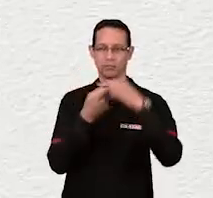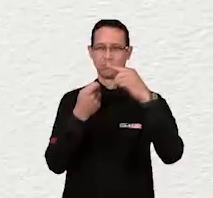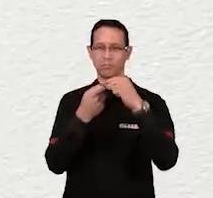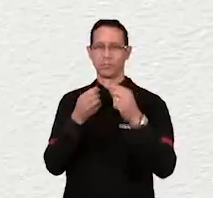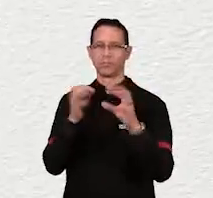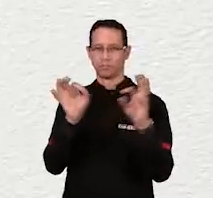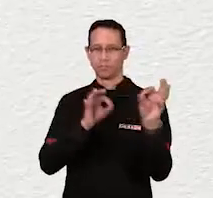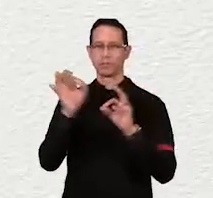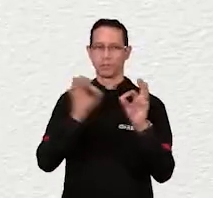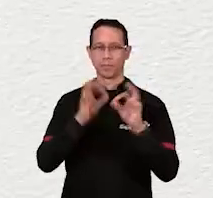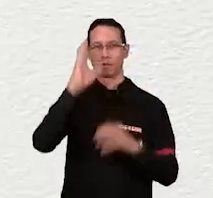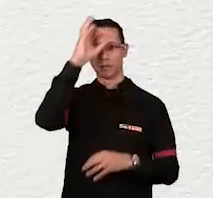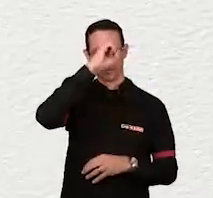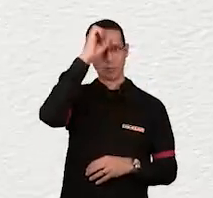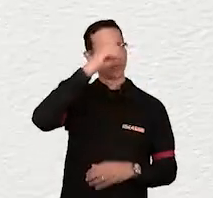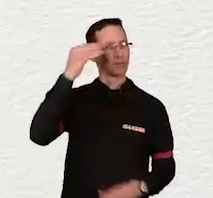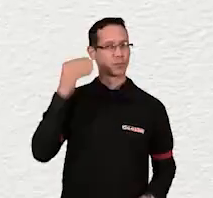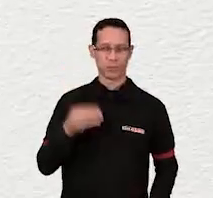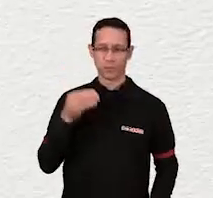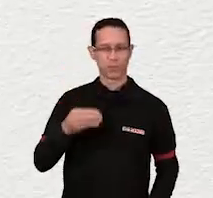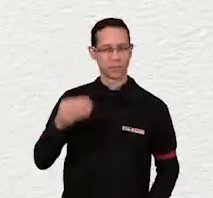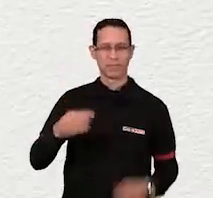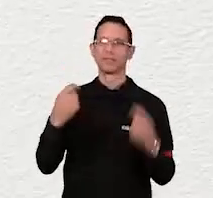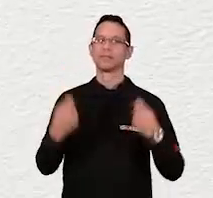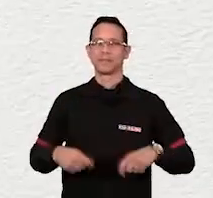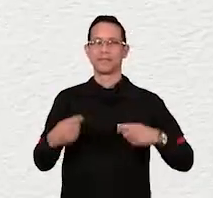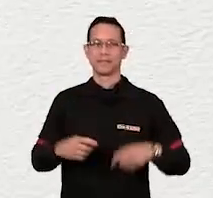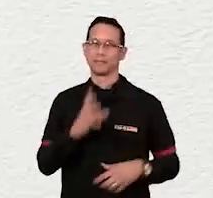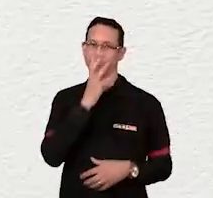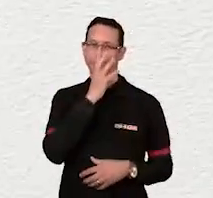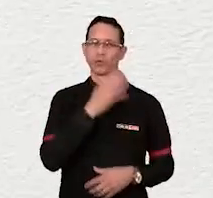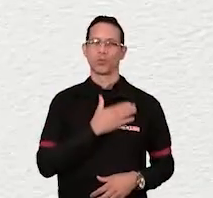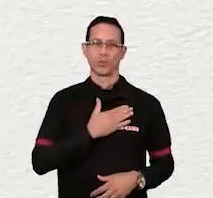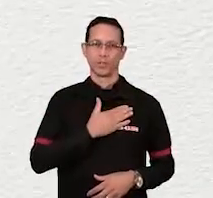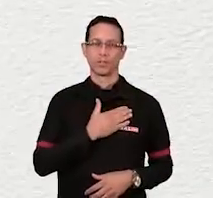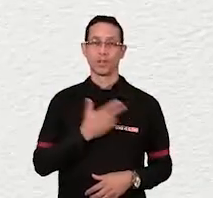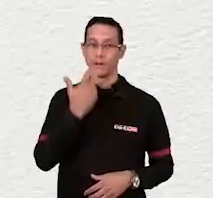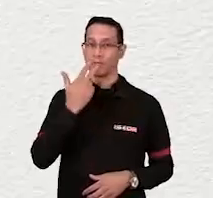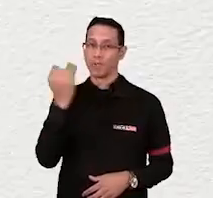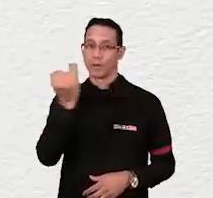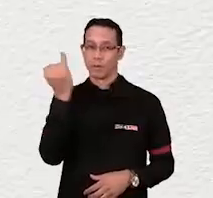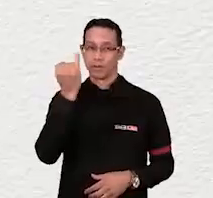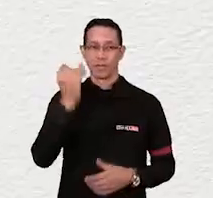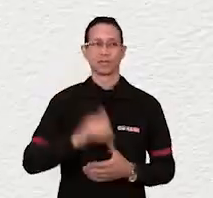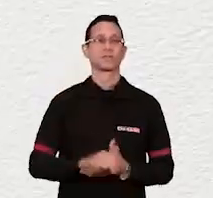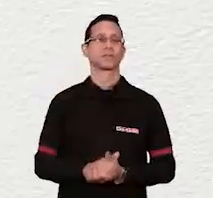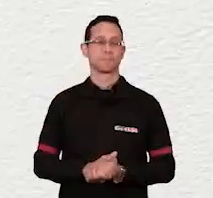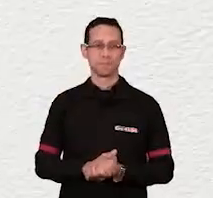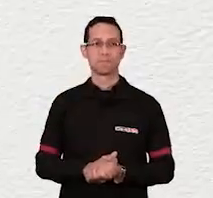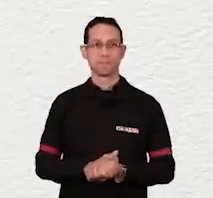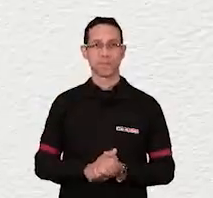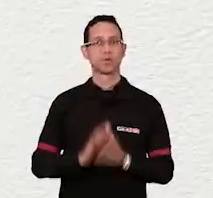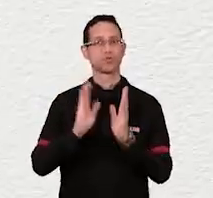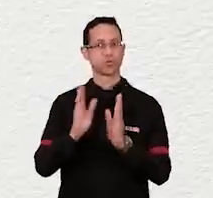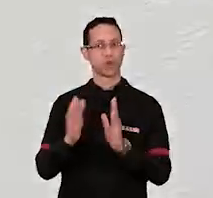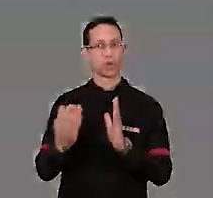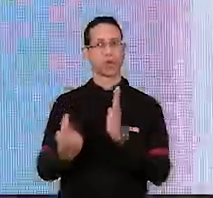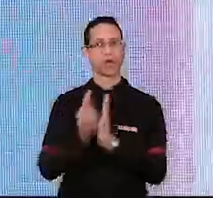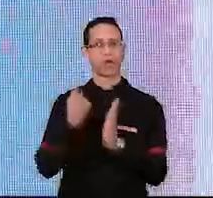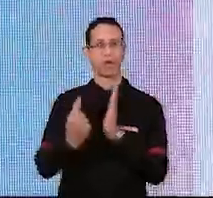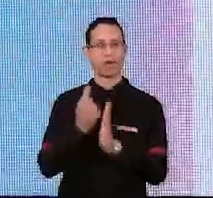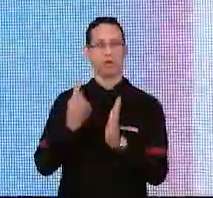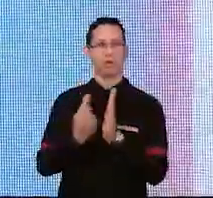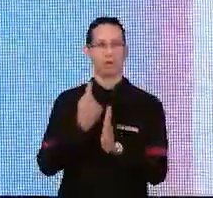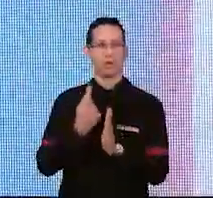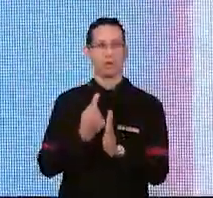vê que tem muito que aprender ainda, né? Muito que aprender, com certeza. Me fascina. Isso é uma coisa que ela falou que é importante. Já fui procurado por veterinários e falaram assim, eu não